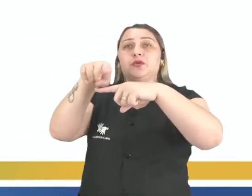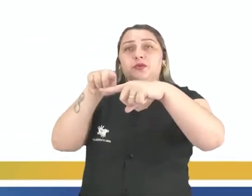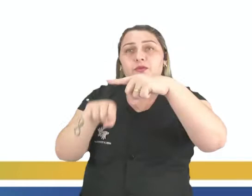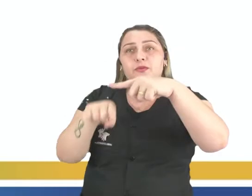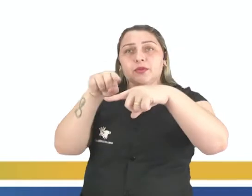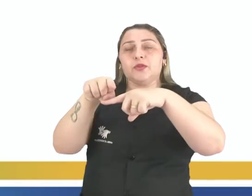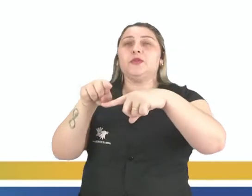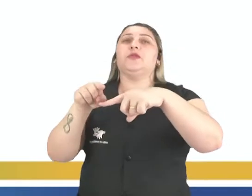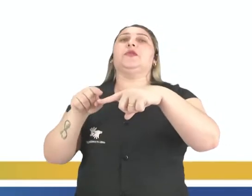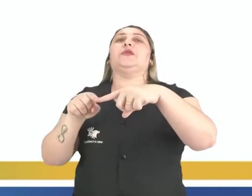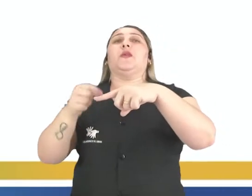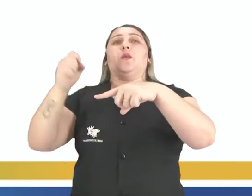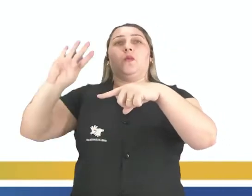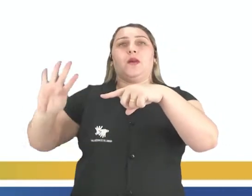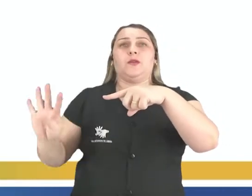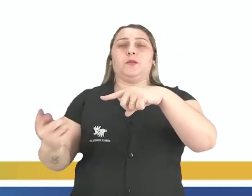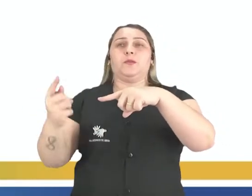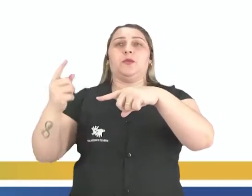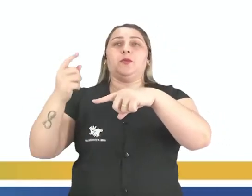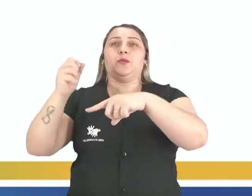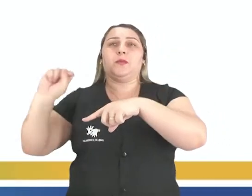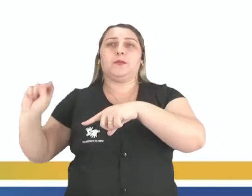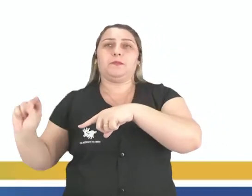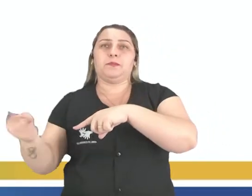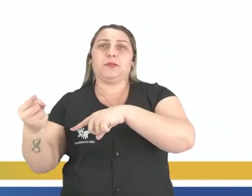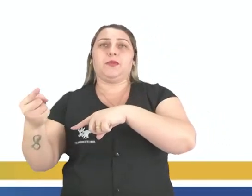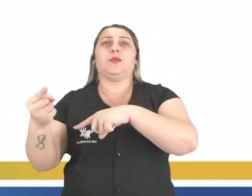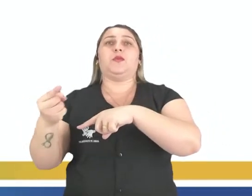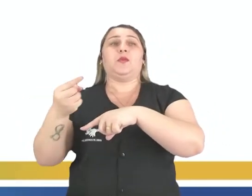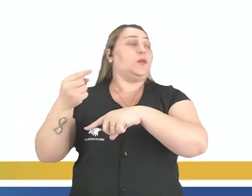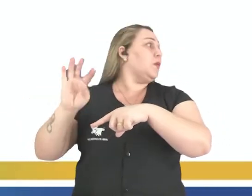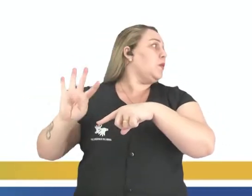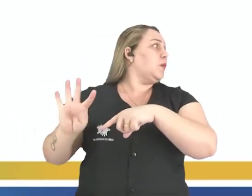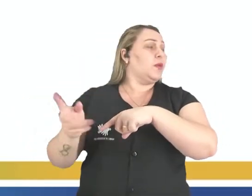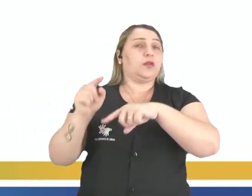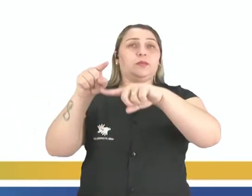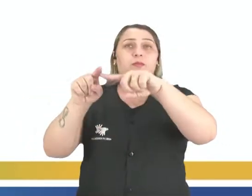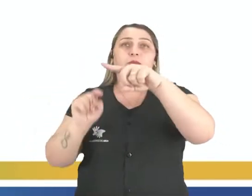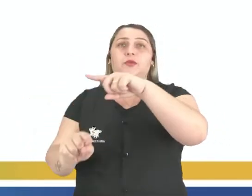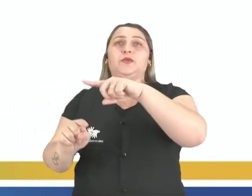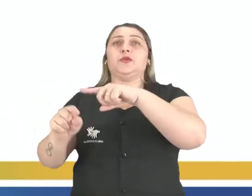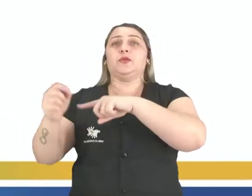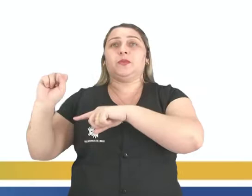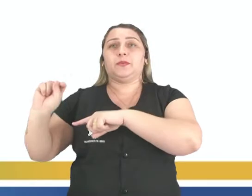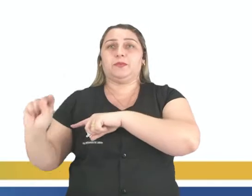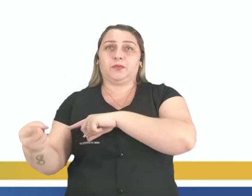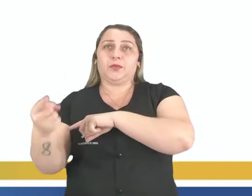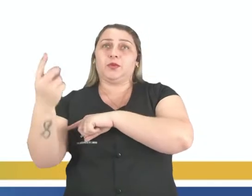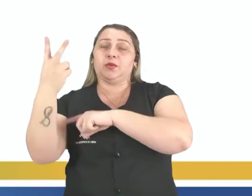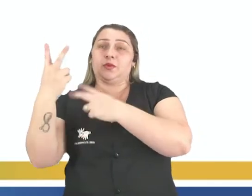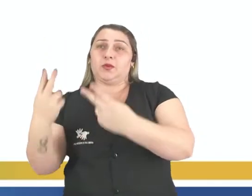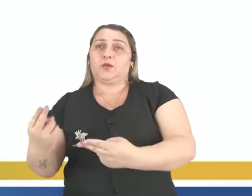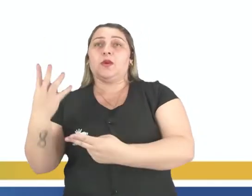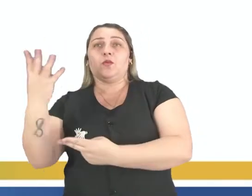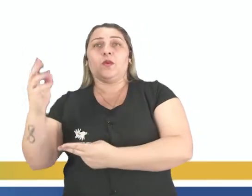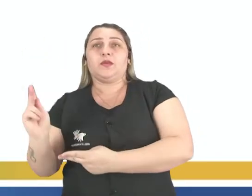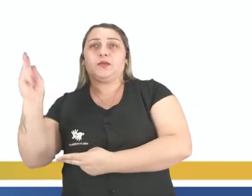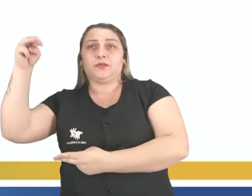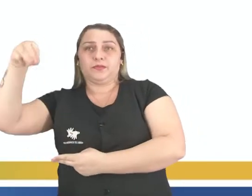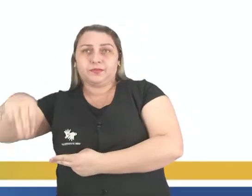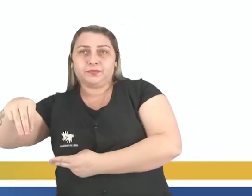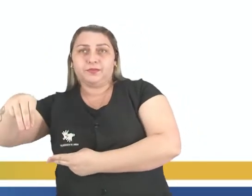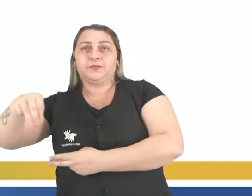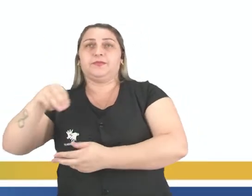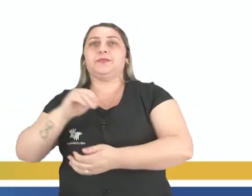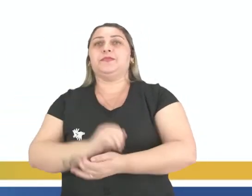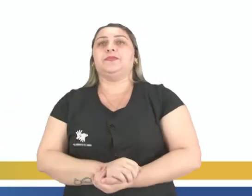iria dividir, perdão, 4.000 para 1.000, né, já que a cada 1.000 metros eu tenho 1 quilômetro. Então, a cada 4.000 metros eu